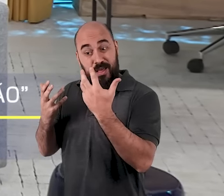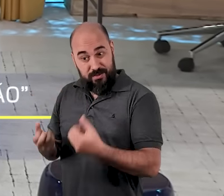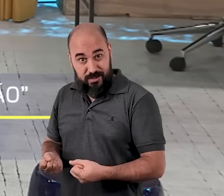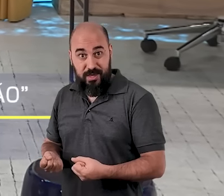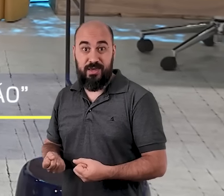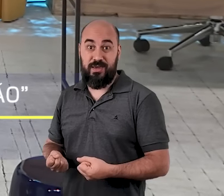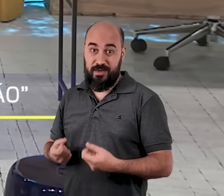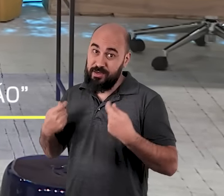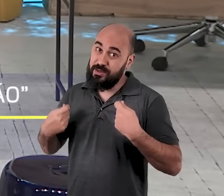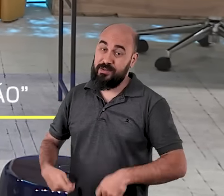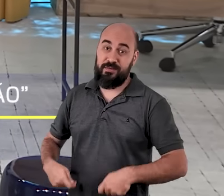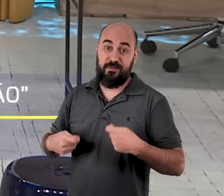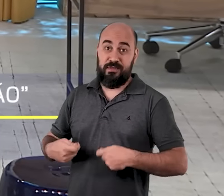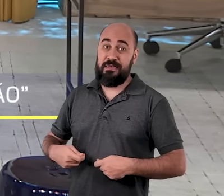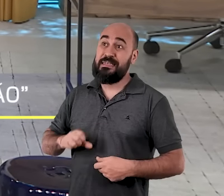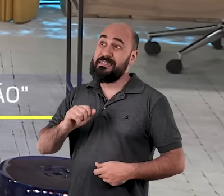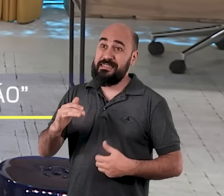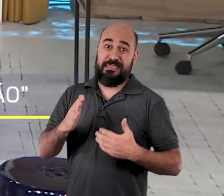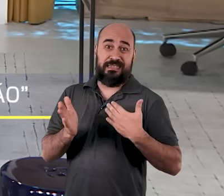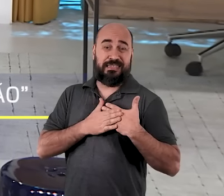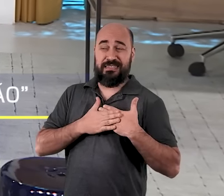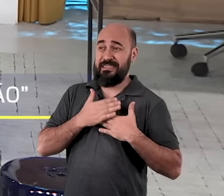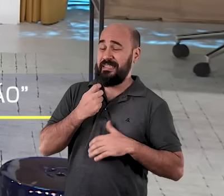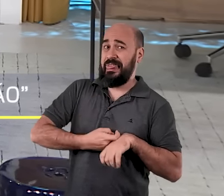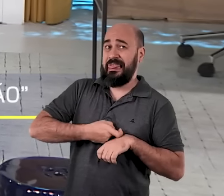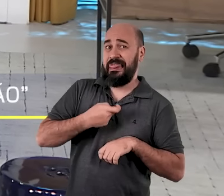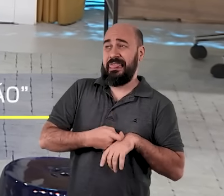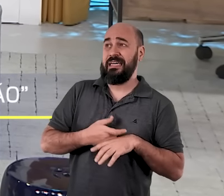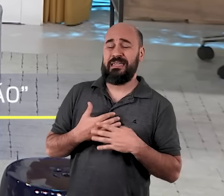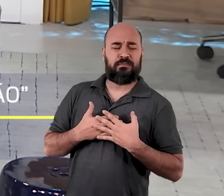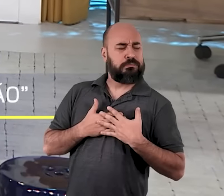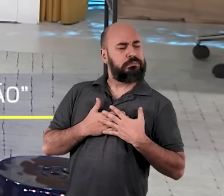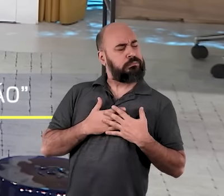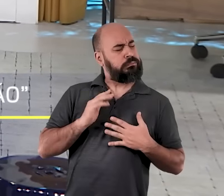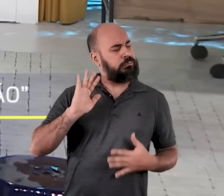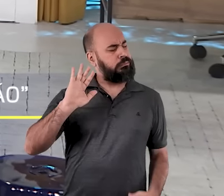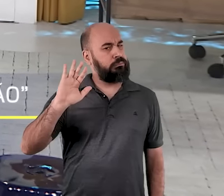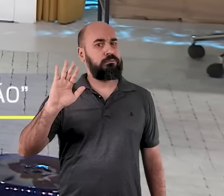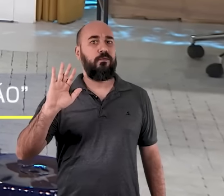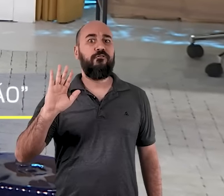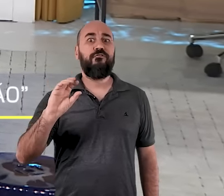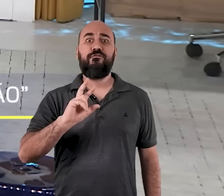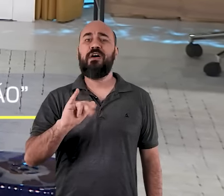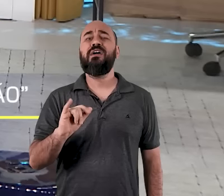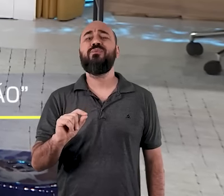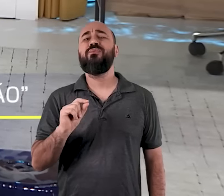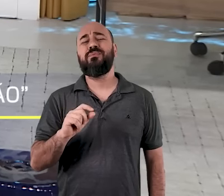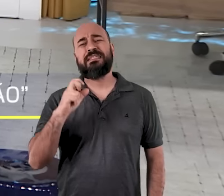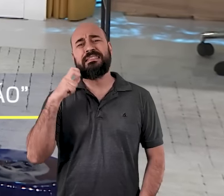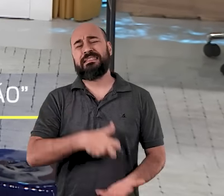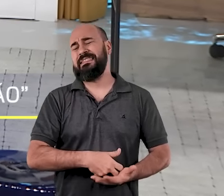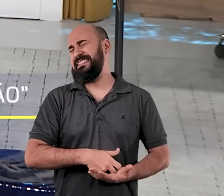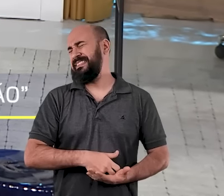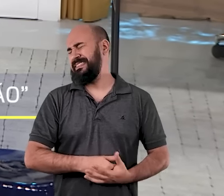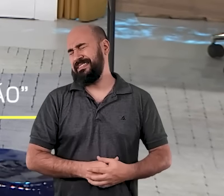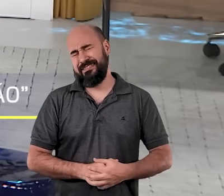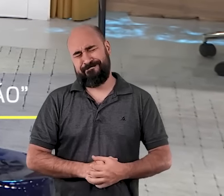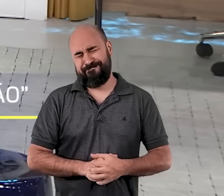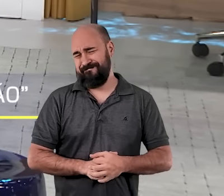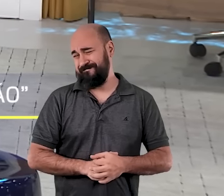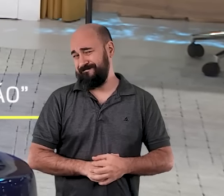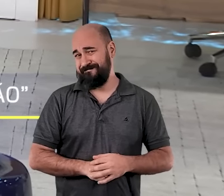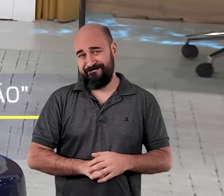Quem endurece o coração está condenado à perdição, à condenação eterna. Somente aqueles